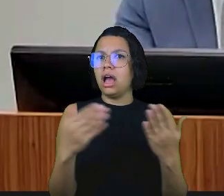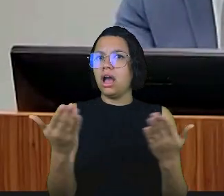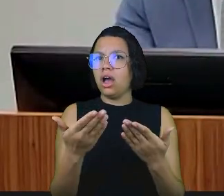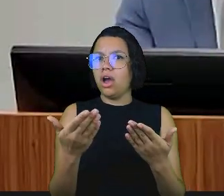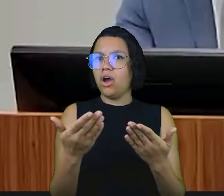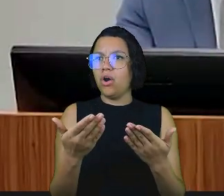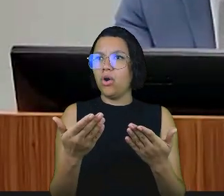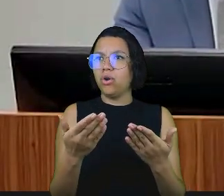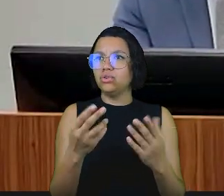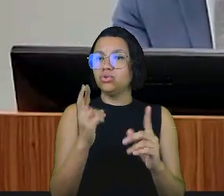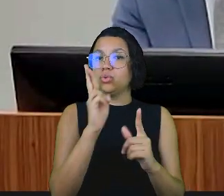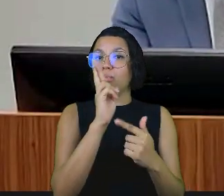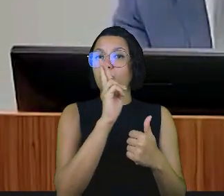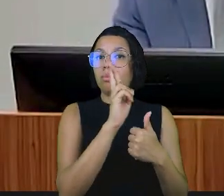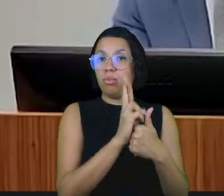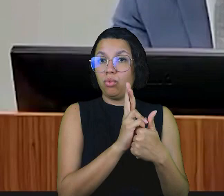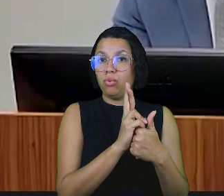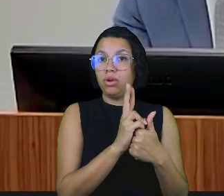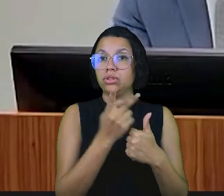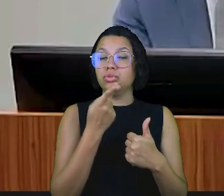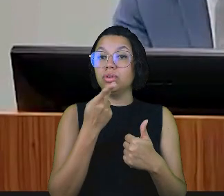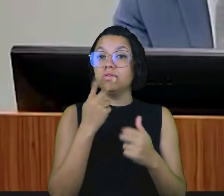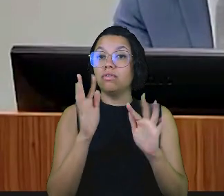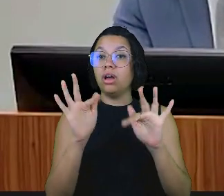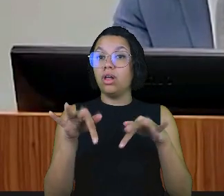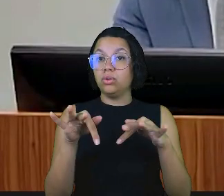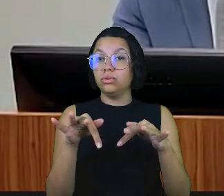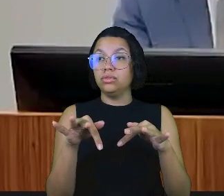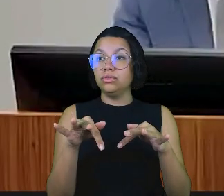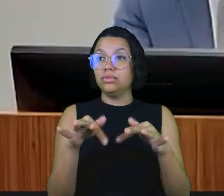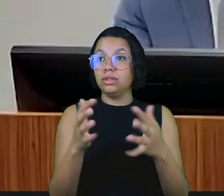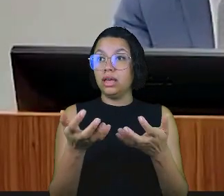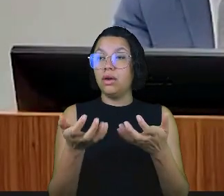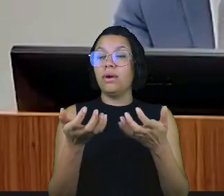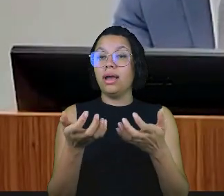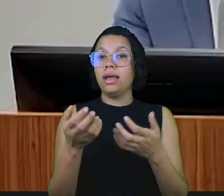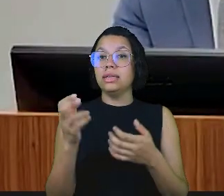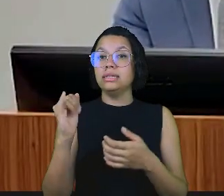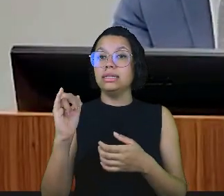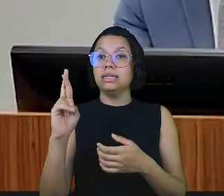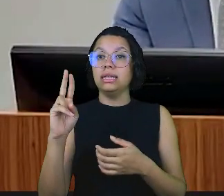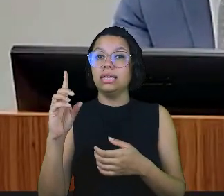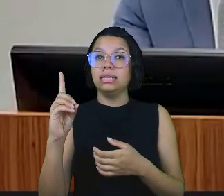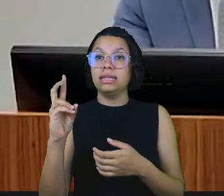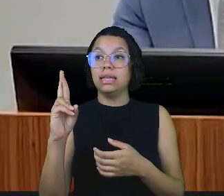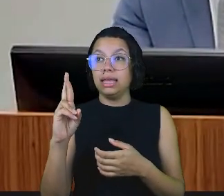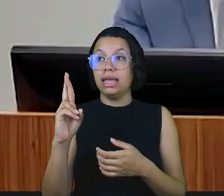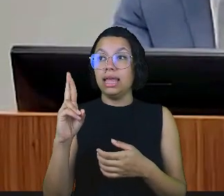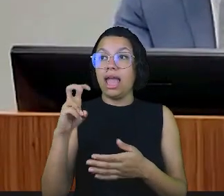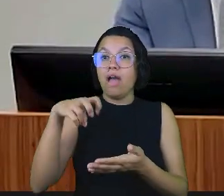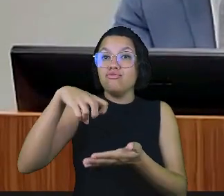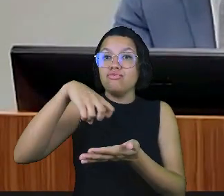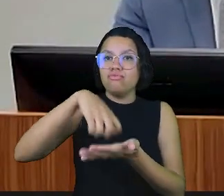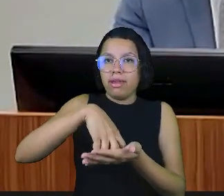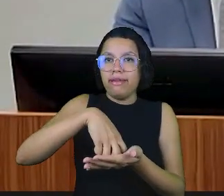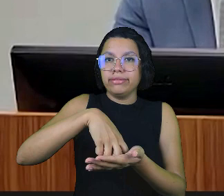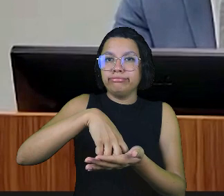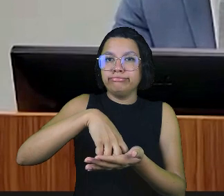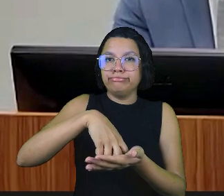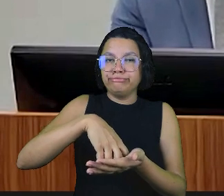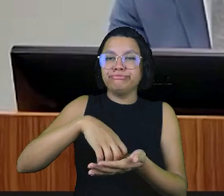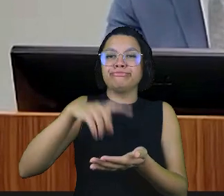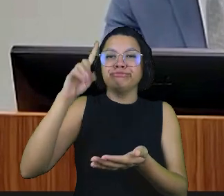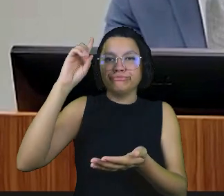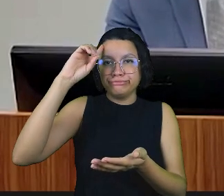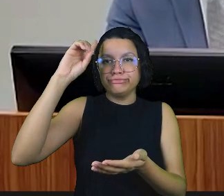que deliberou no final pelo apetrechamento desse RDR, ajoelhe no milho diariamente, né, pela